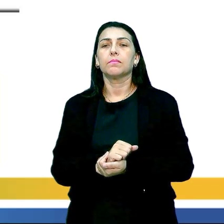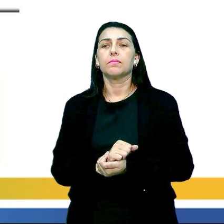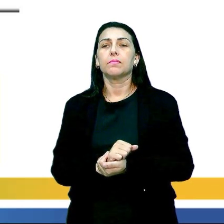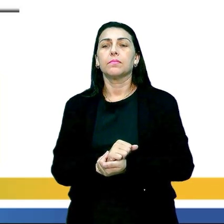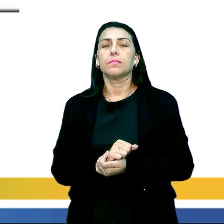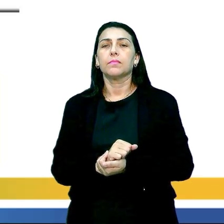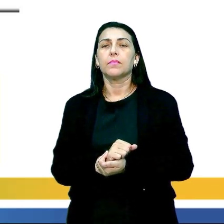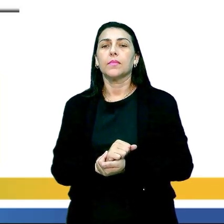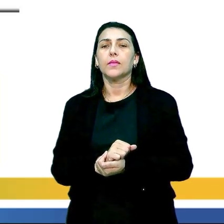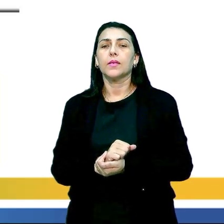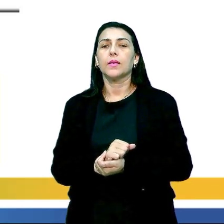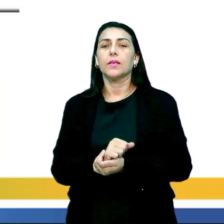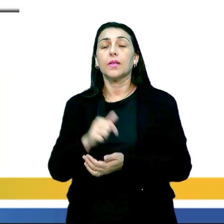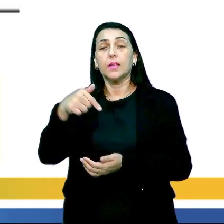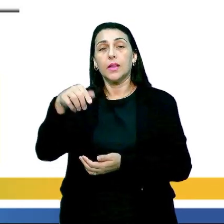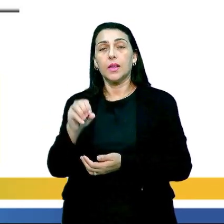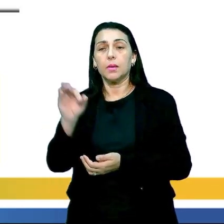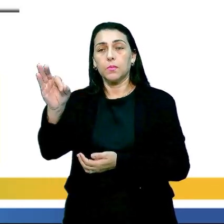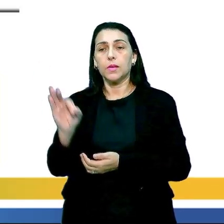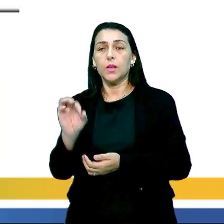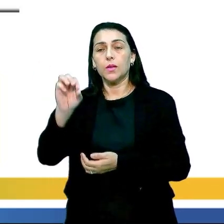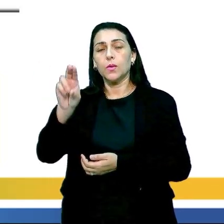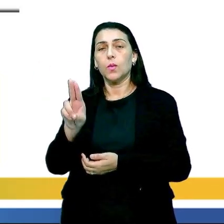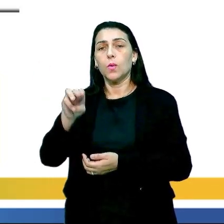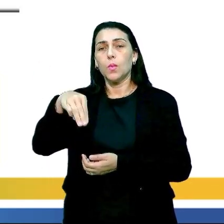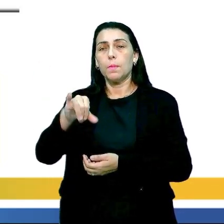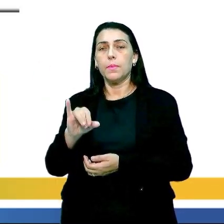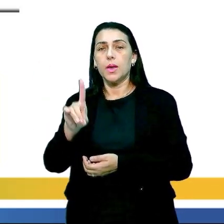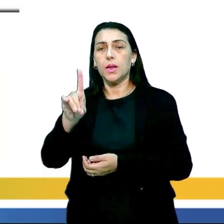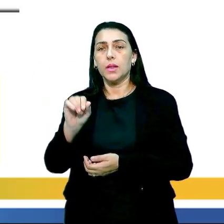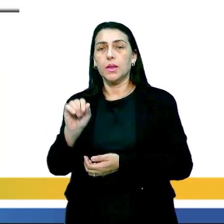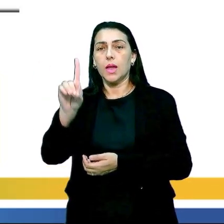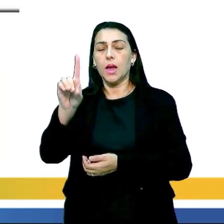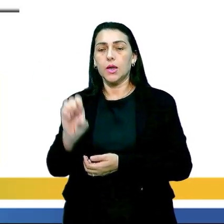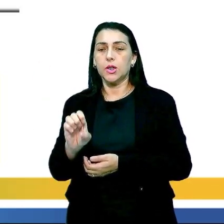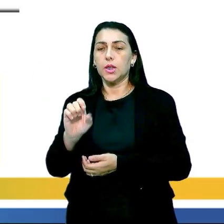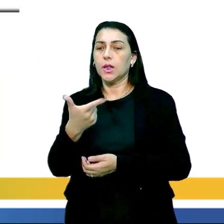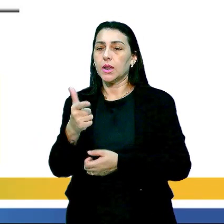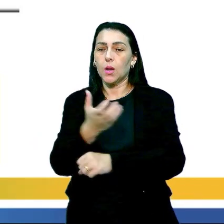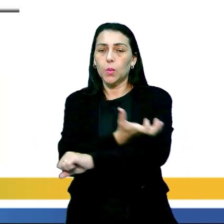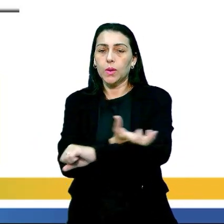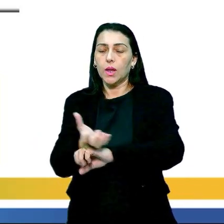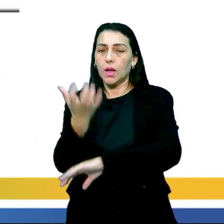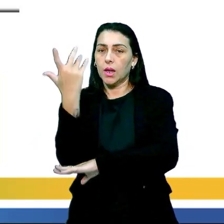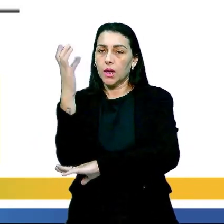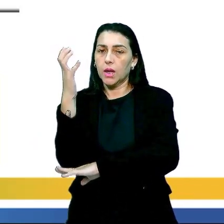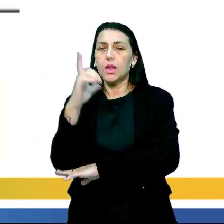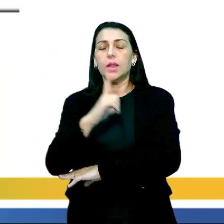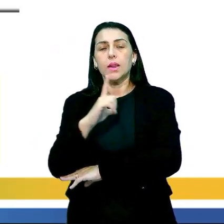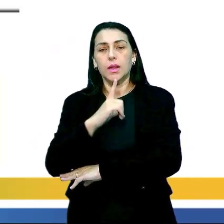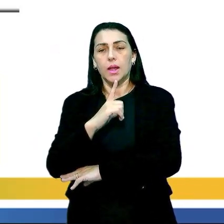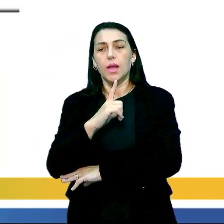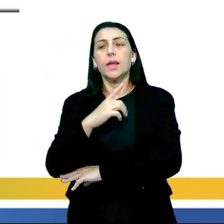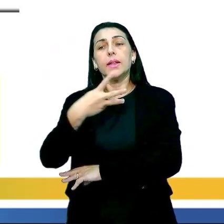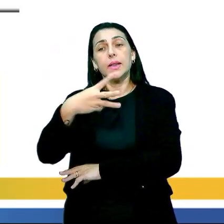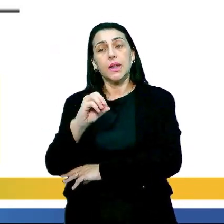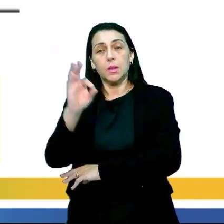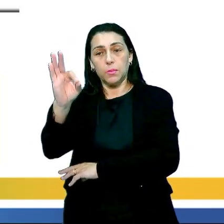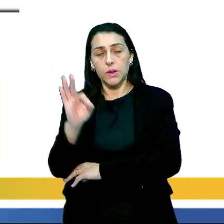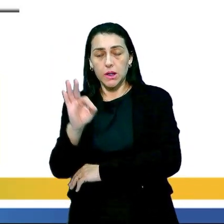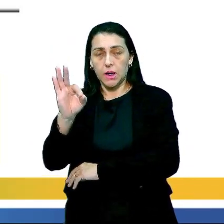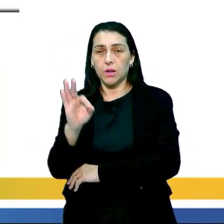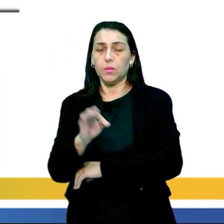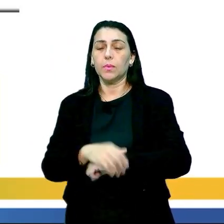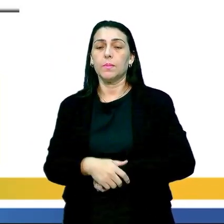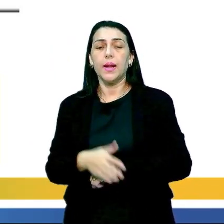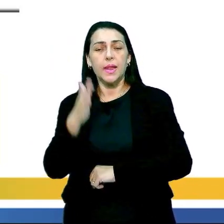da umidade representada em 70%, já numa região sem vegetação, a gente tem, por exemplo, 30%. Para